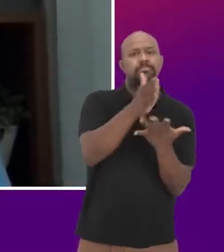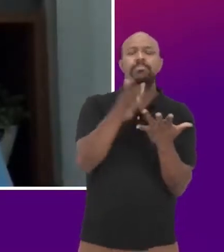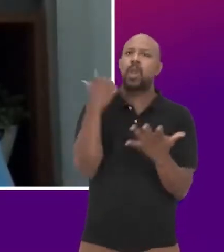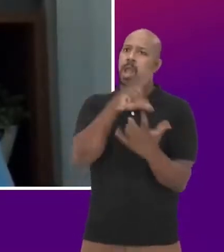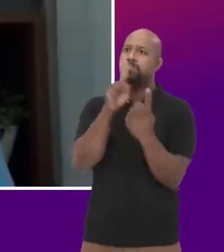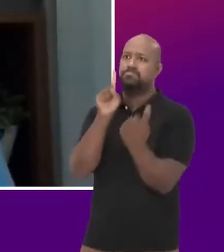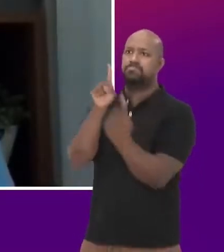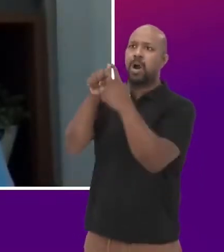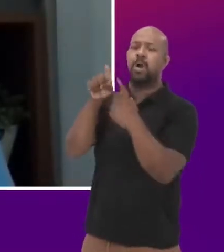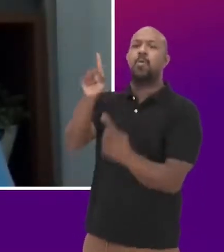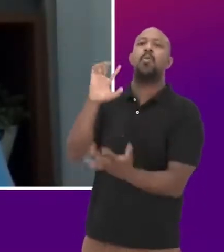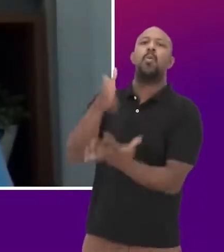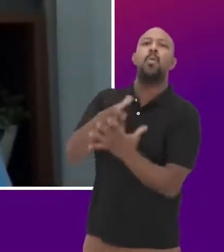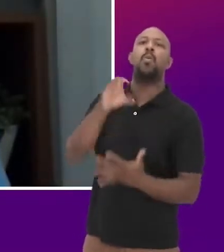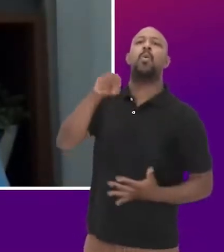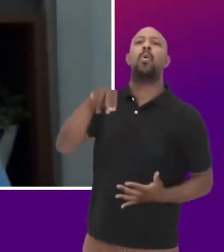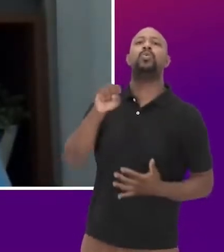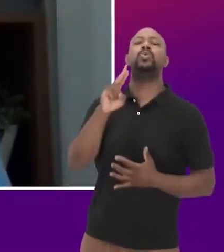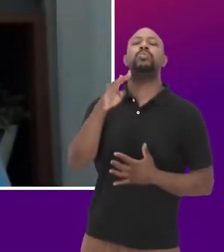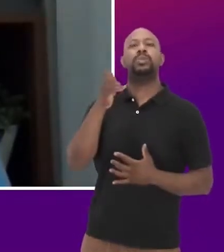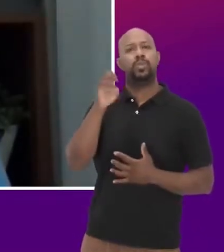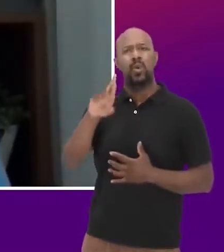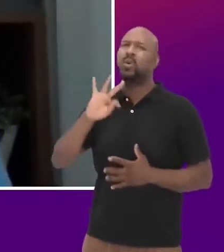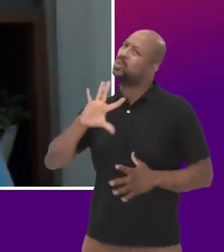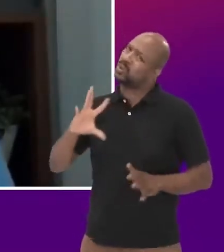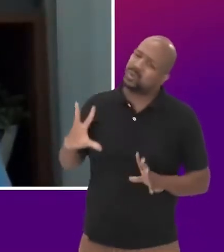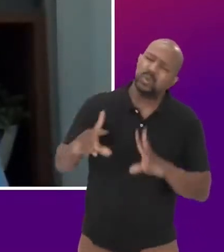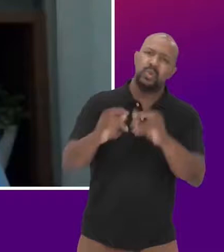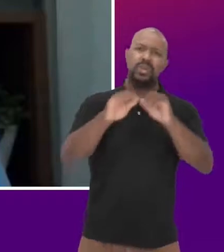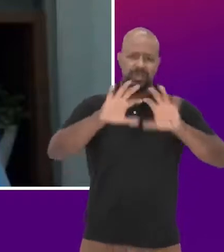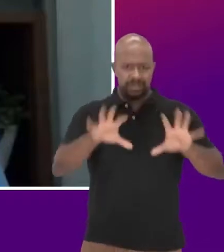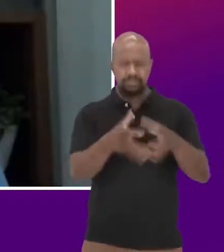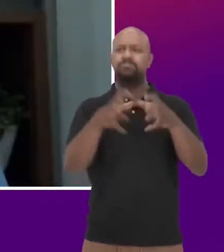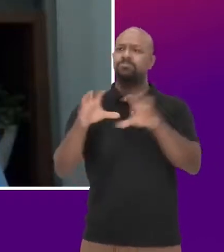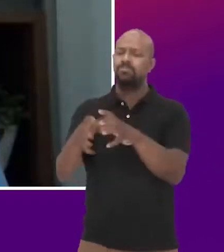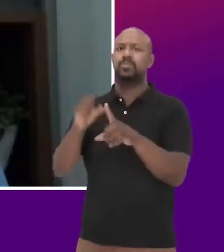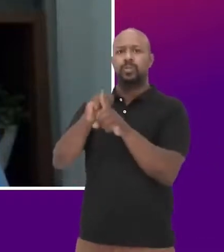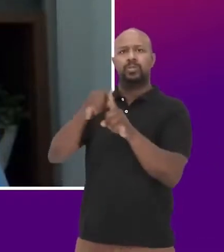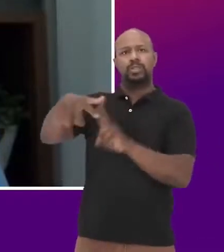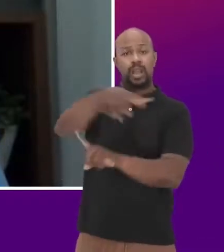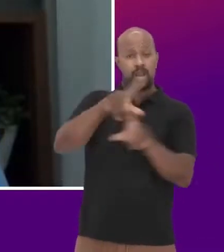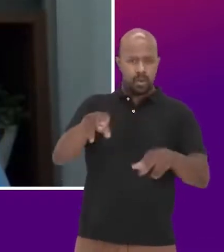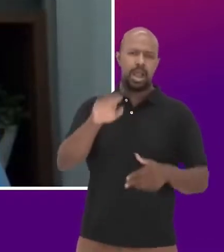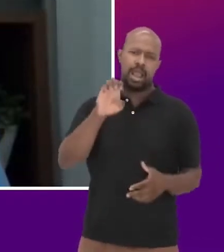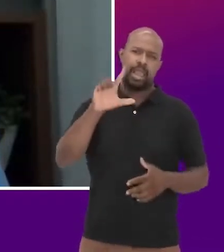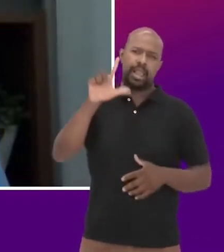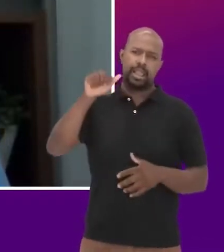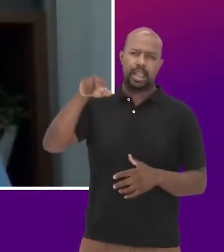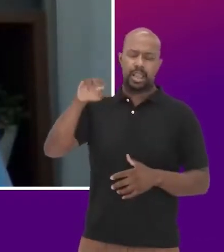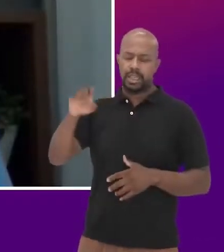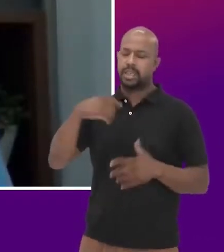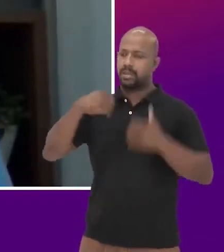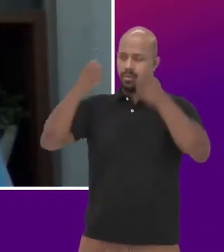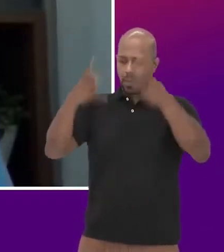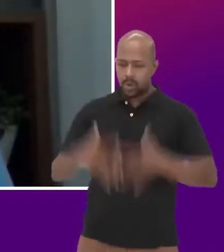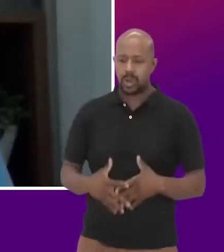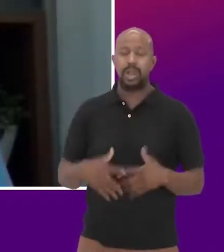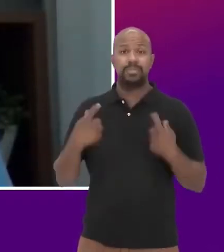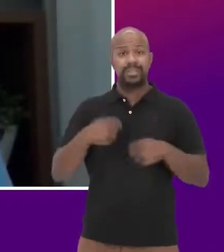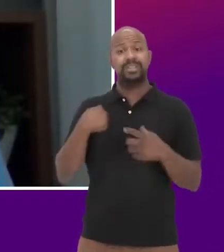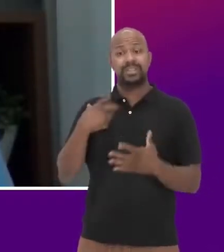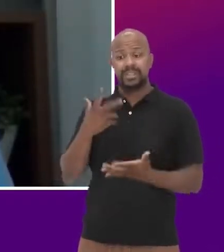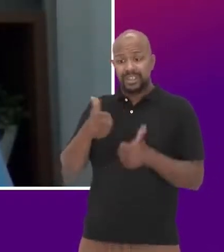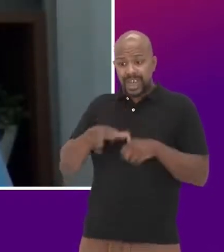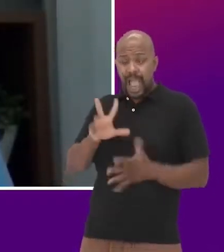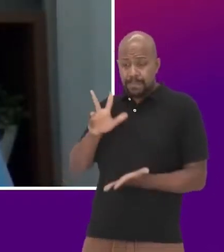consumidor, eu alcance todas as classes sociais, como colocou a Elaine, eu tenho que estar presente e